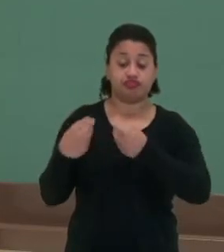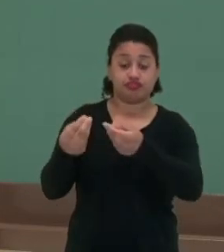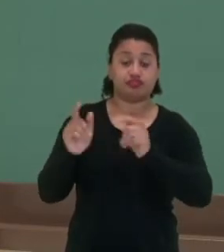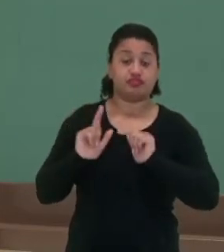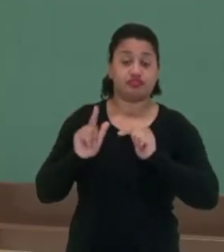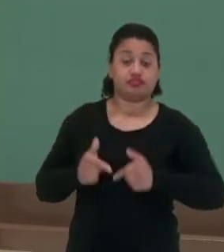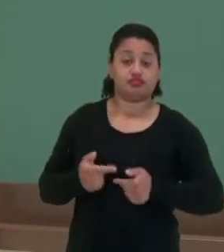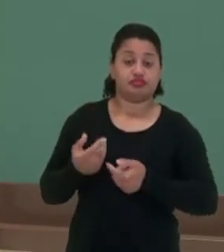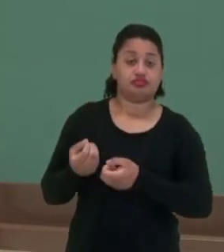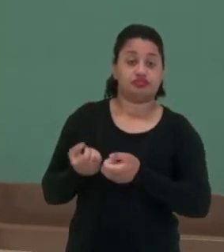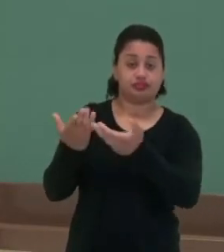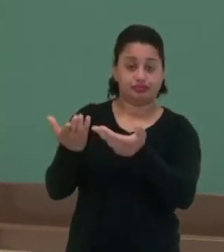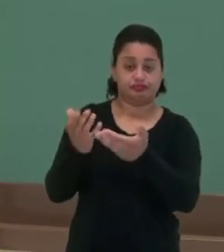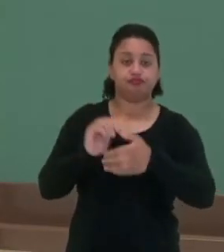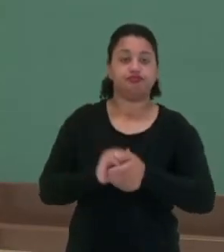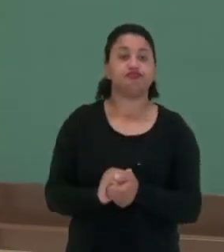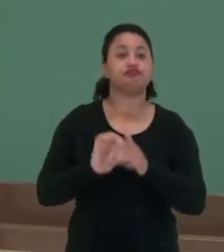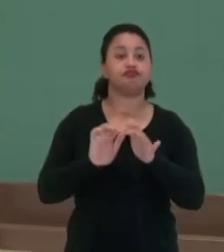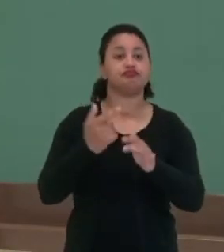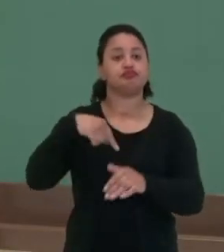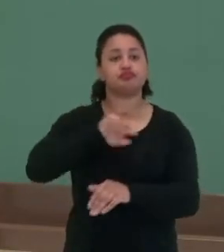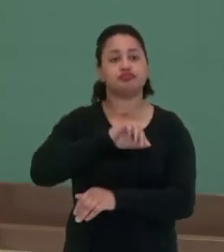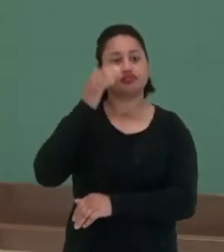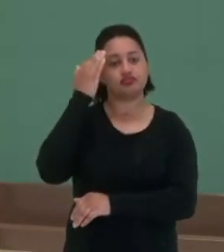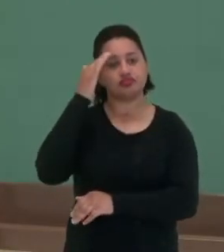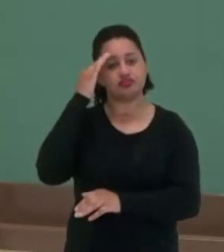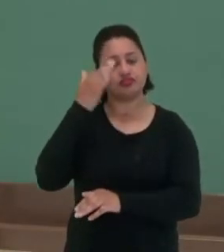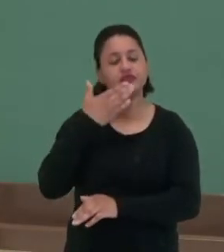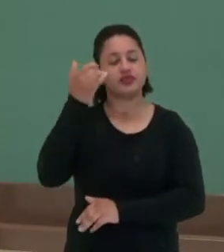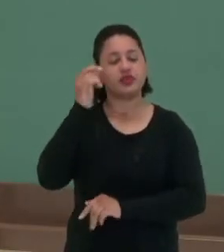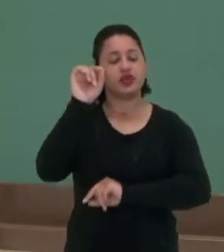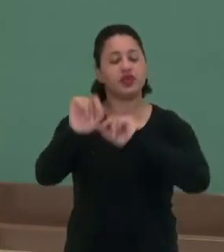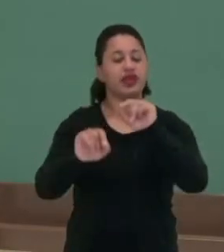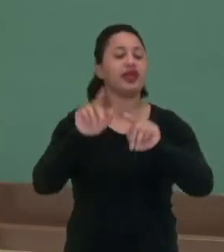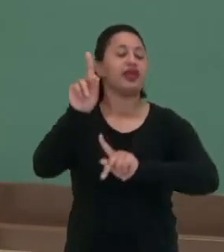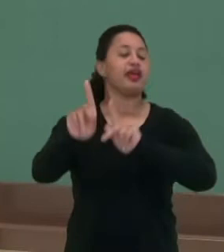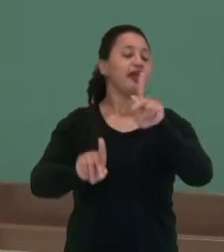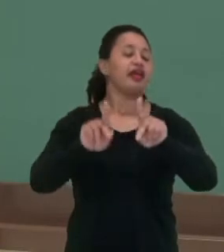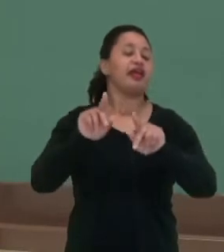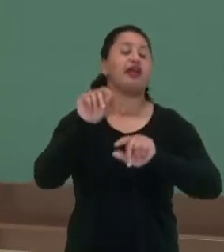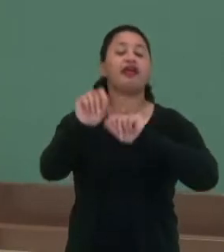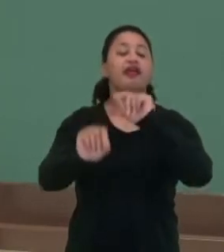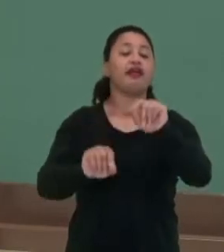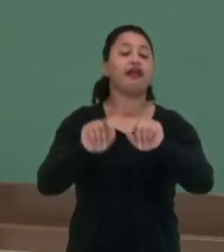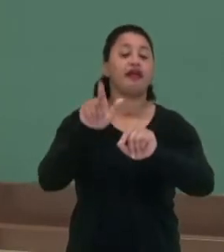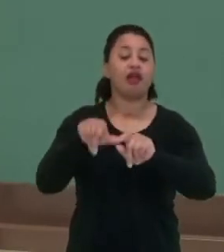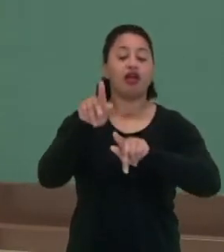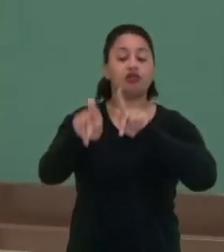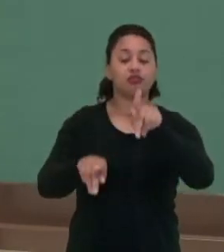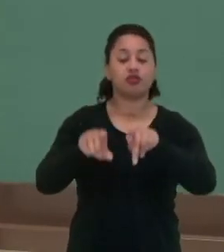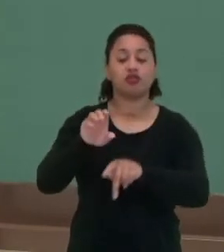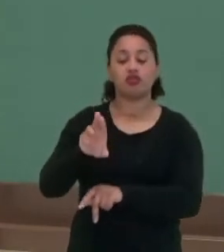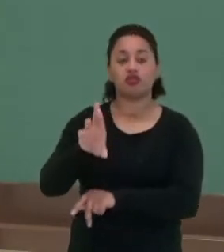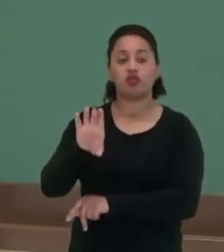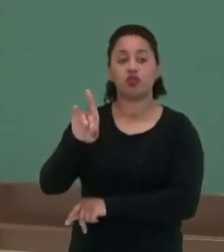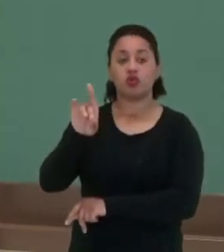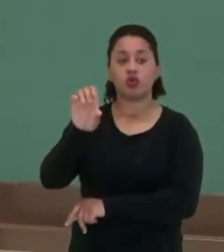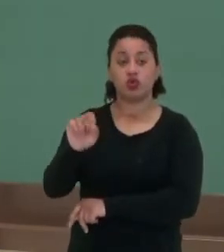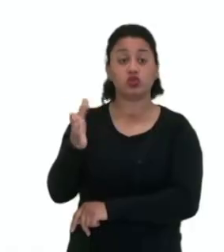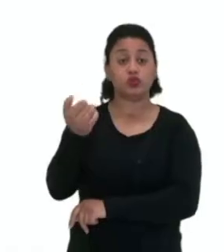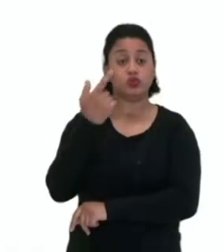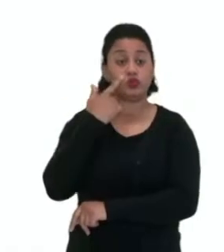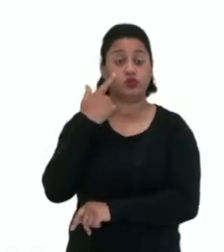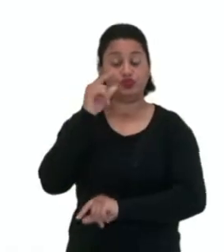judeus. E para a gente entender um pouquinho melhor sobre os curdos, quem eles são, de onde eles vieram, qual que é a sua origem, confere aqui,